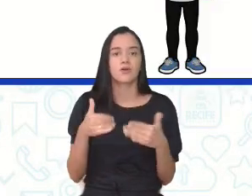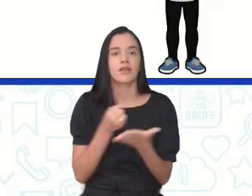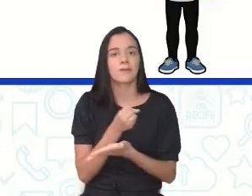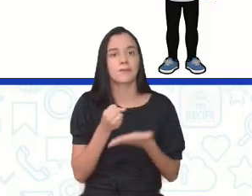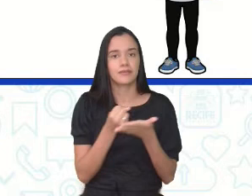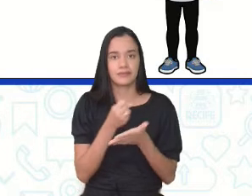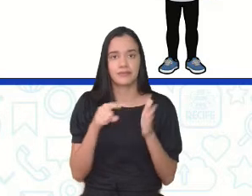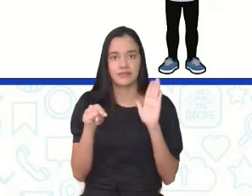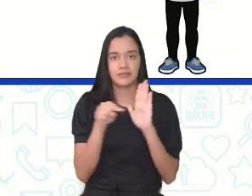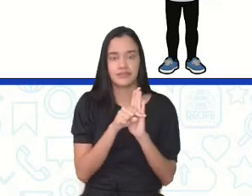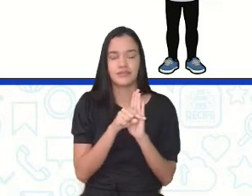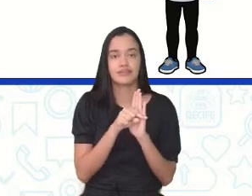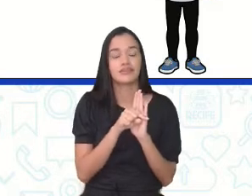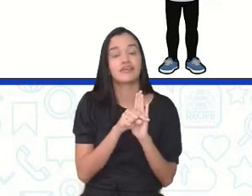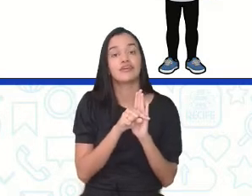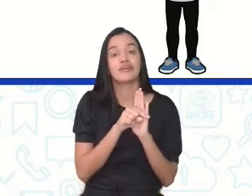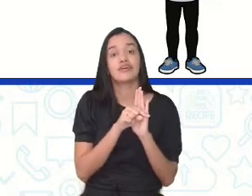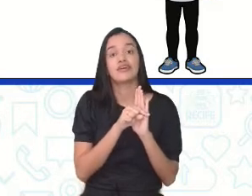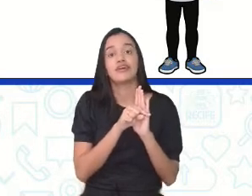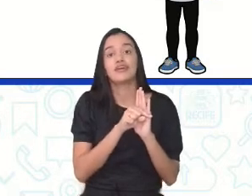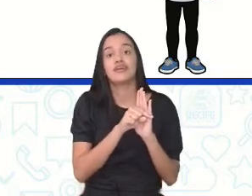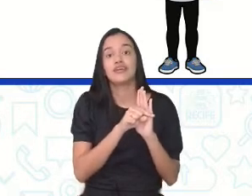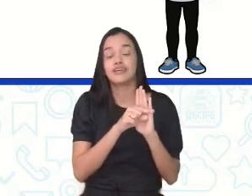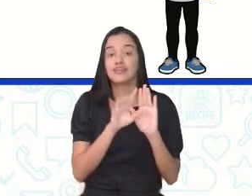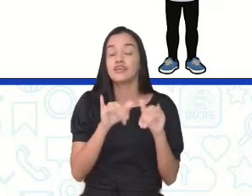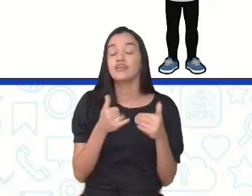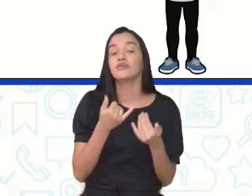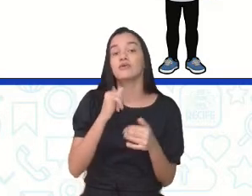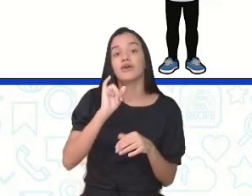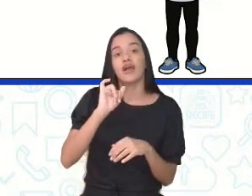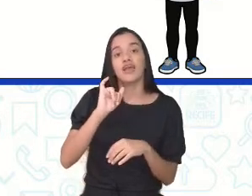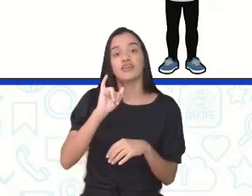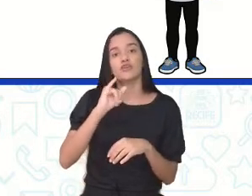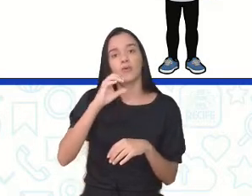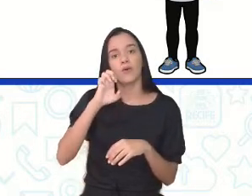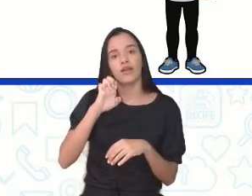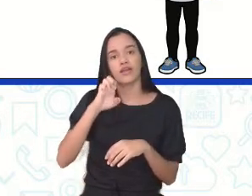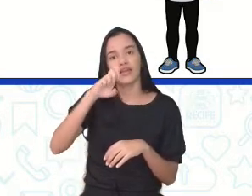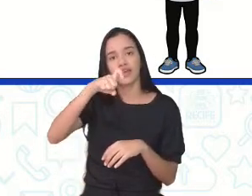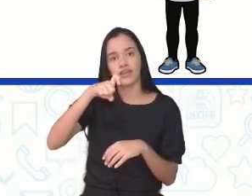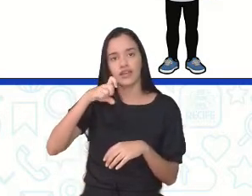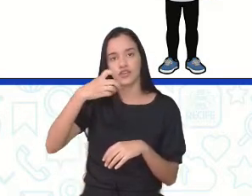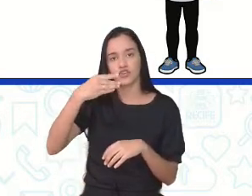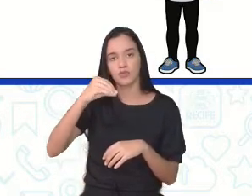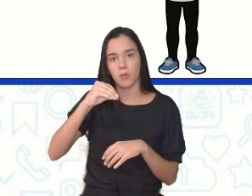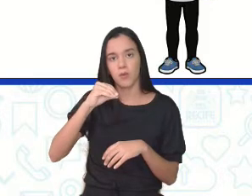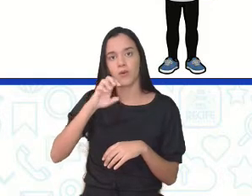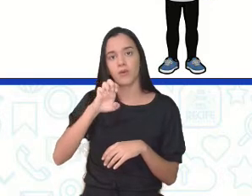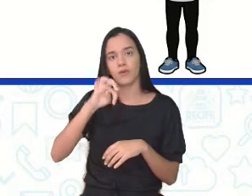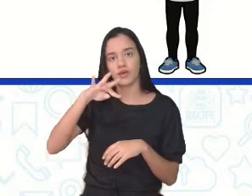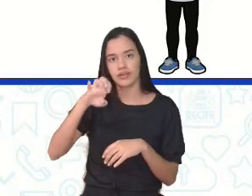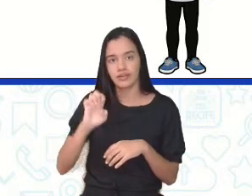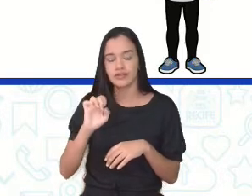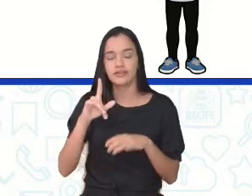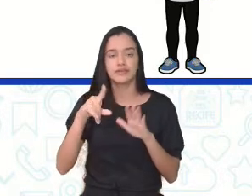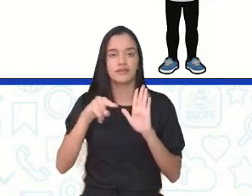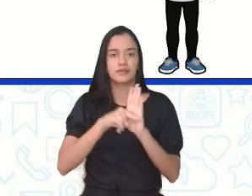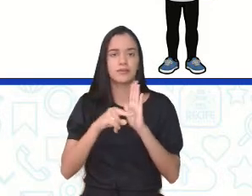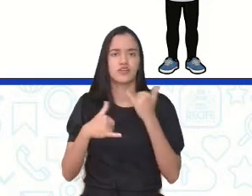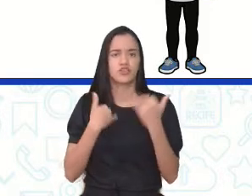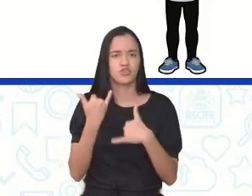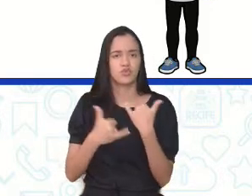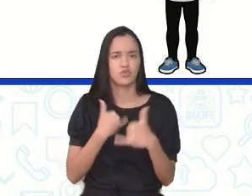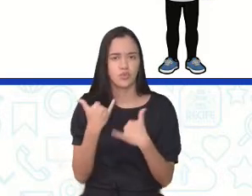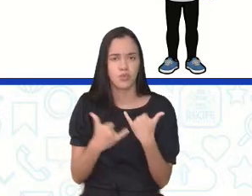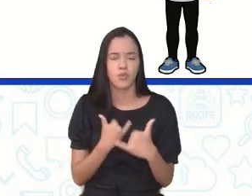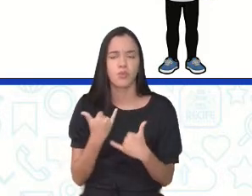for negativa e o expoente for ímpar, a gente viu aí que o resultado ele é negativo, através dos jogos de